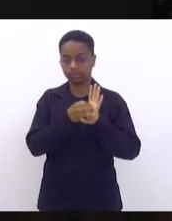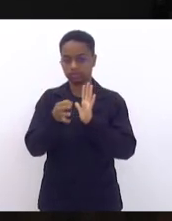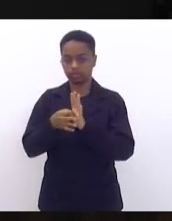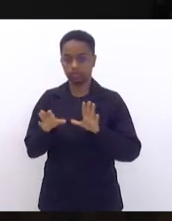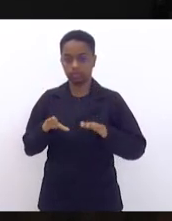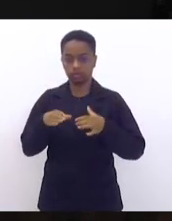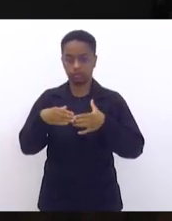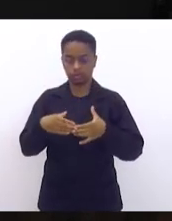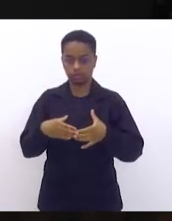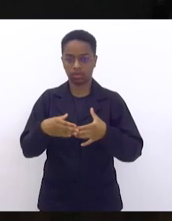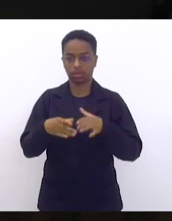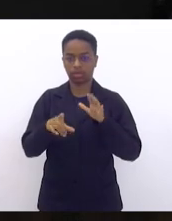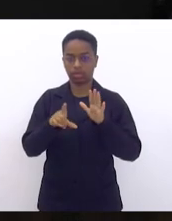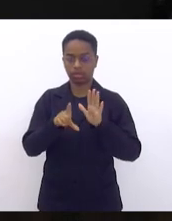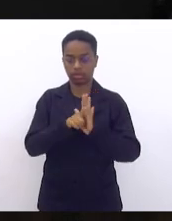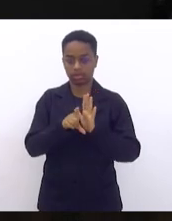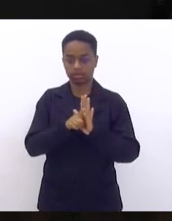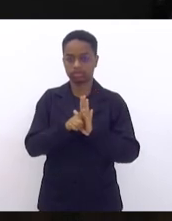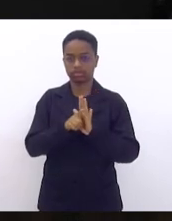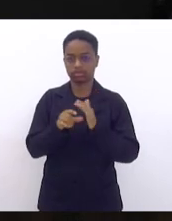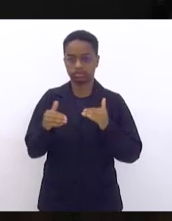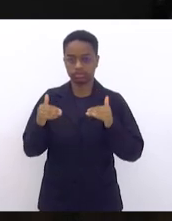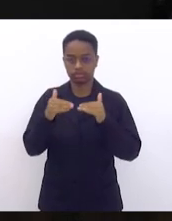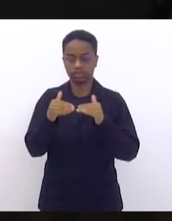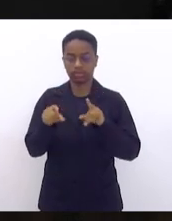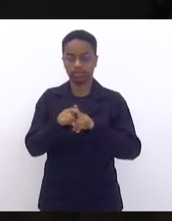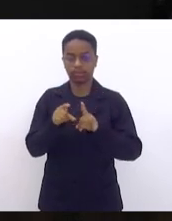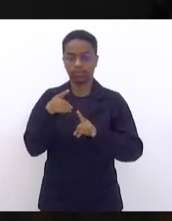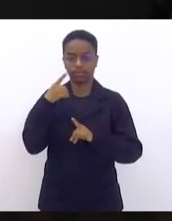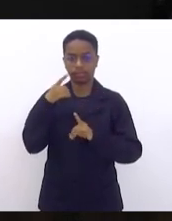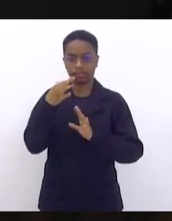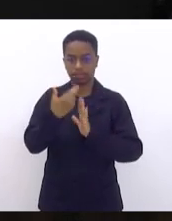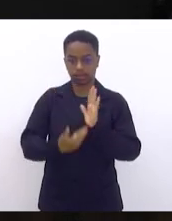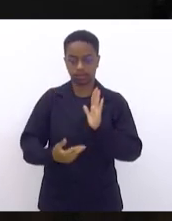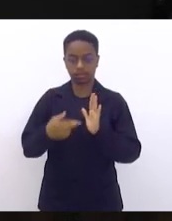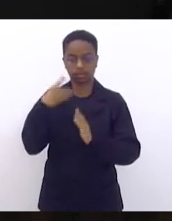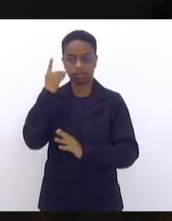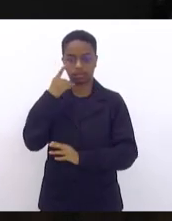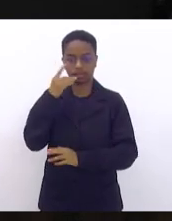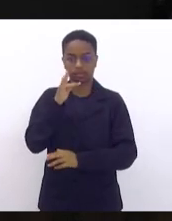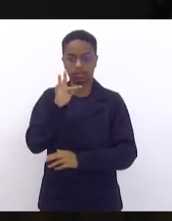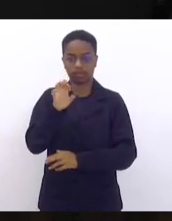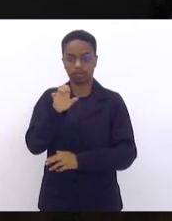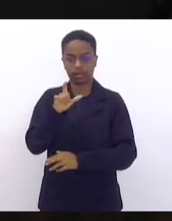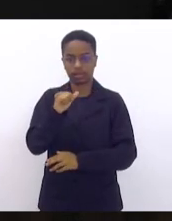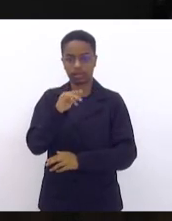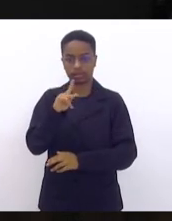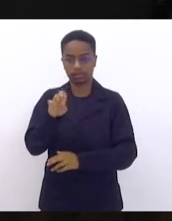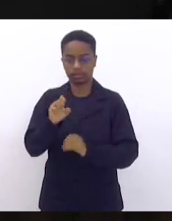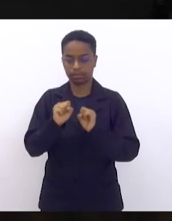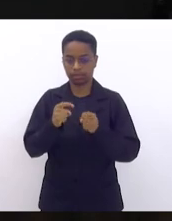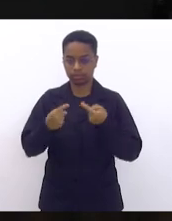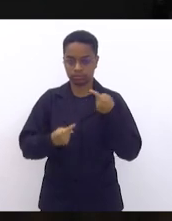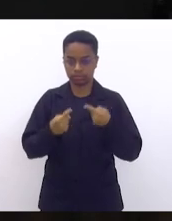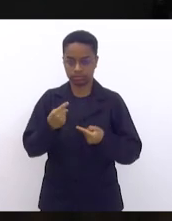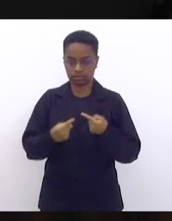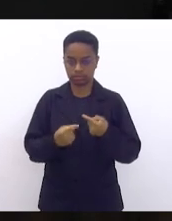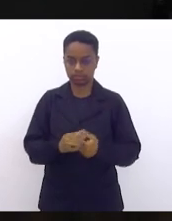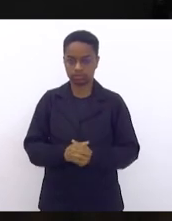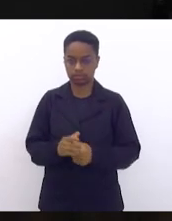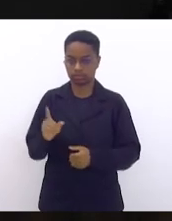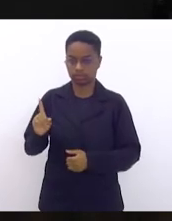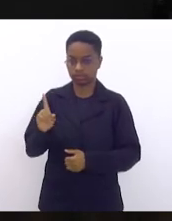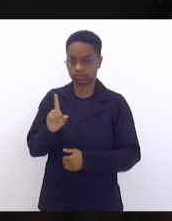Indicações Legislativas, favorável, relator deputado Felipe Soares. Em discussão, para